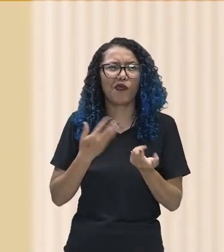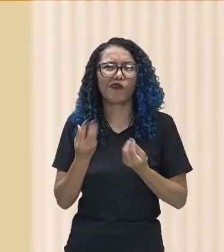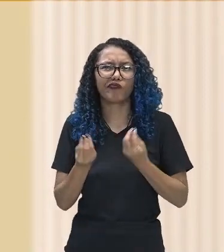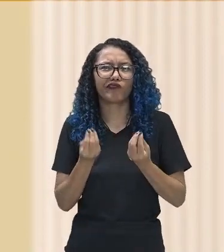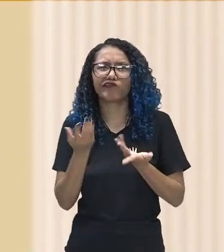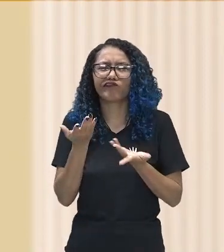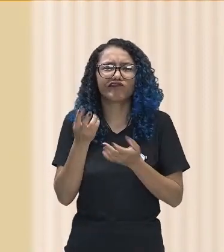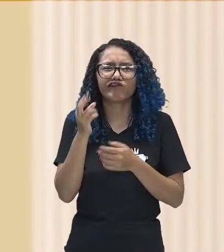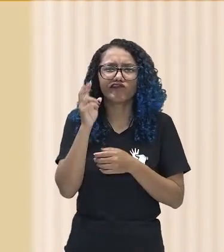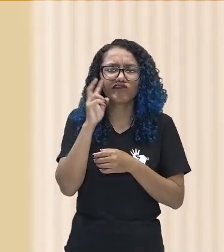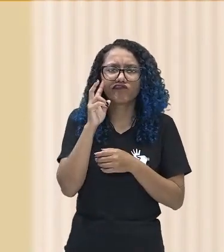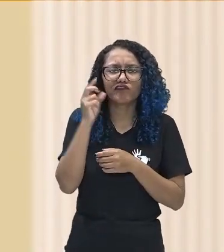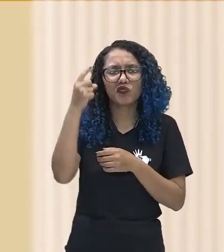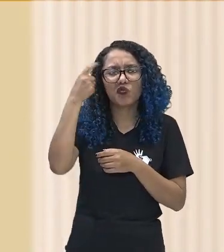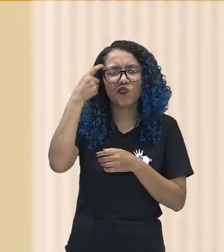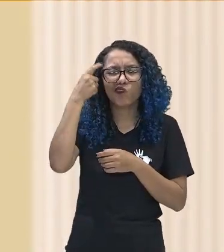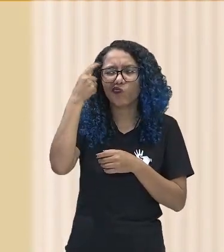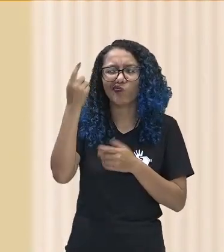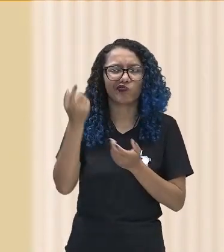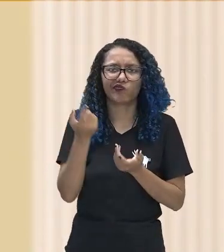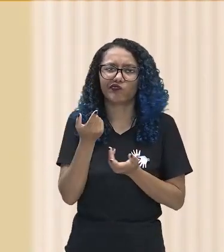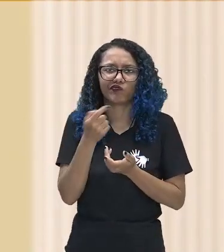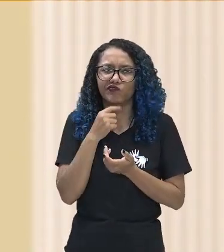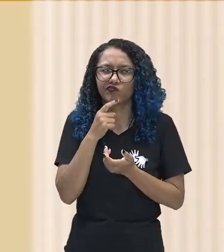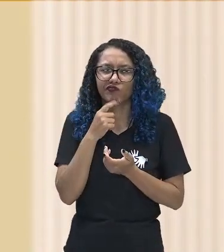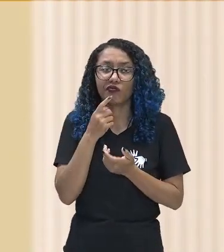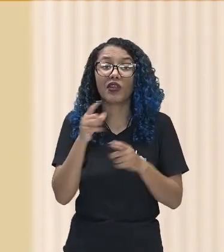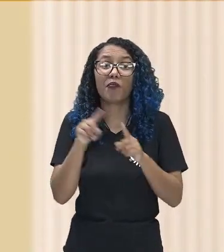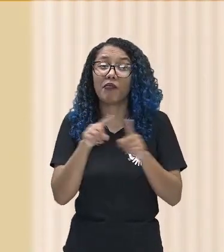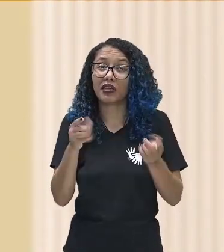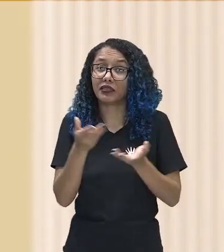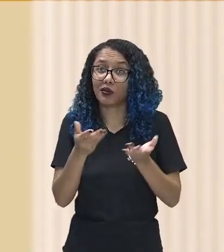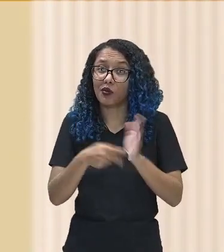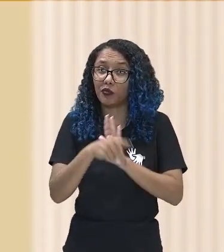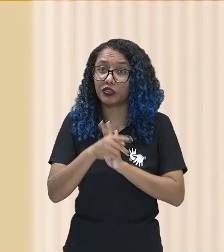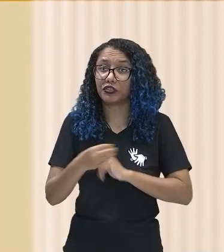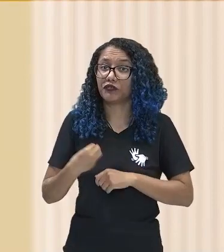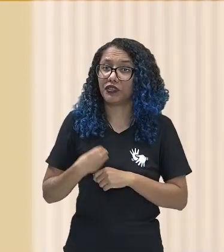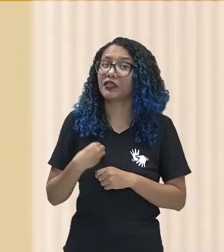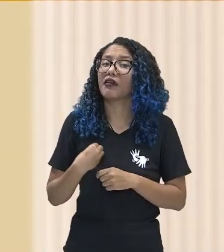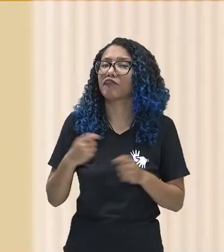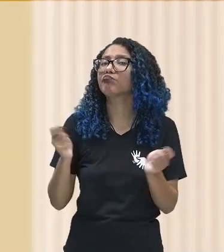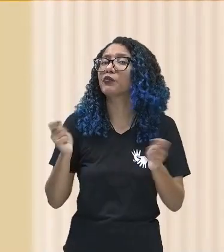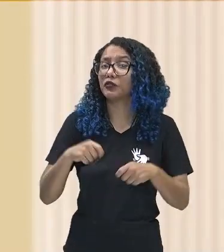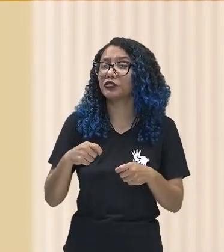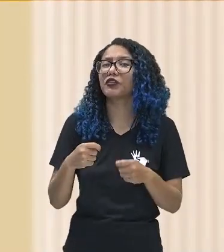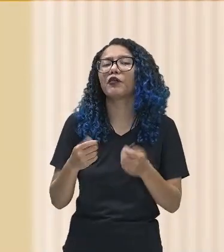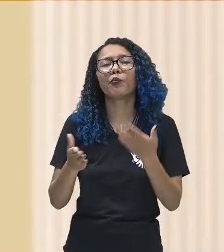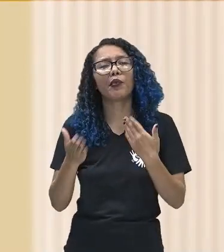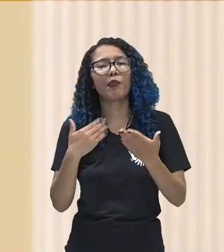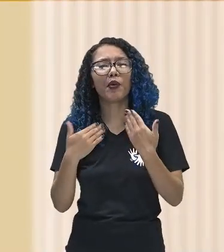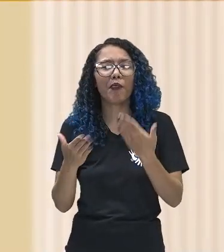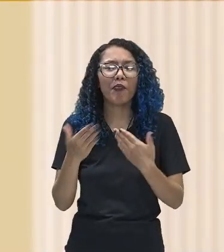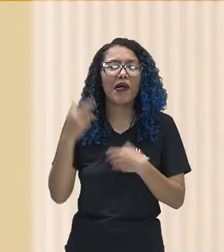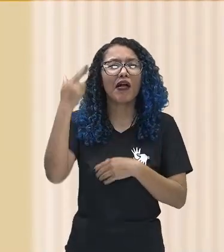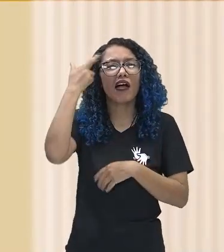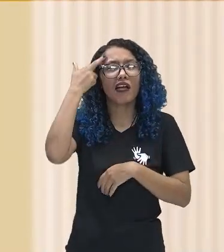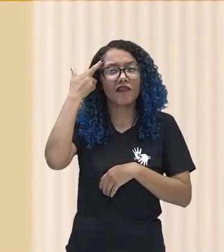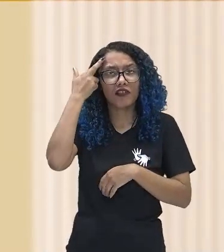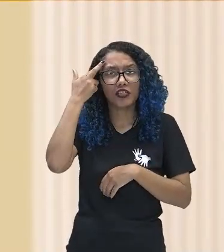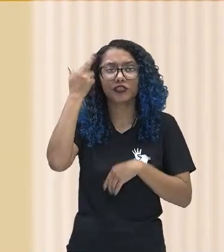do projeto de vida é exatamente isso, a gente está parando esse momento aqui para conversar sobre isso, Para a gente poder